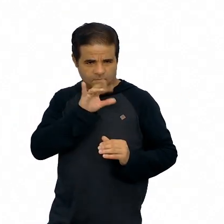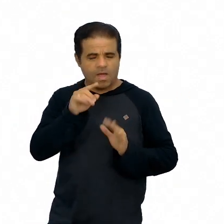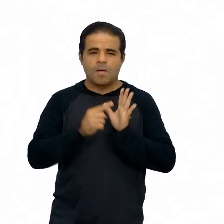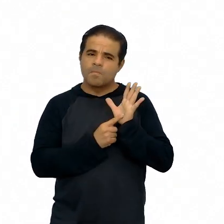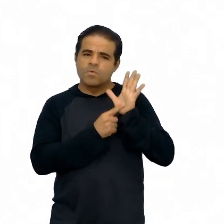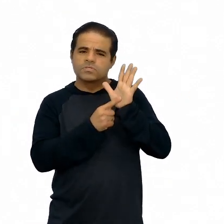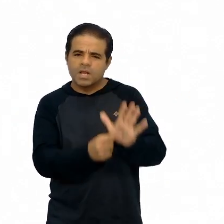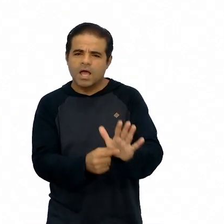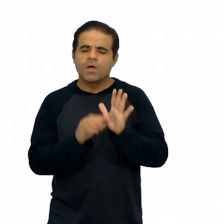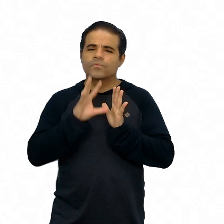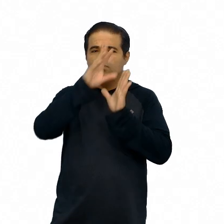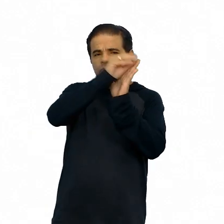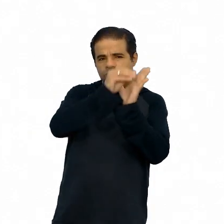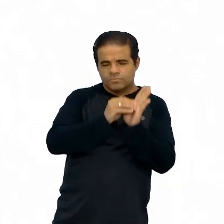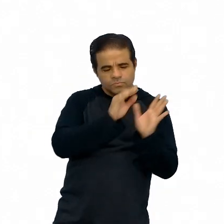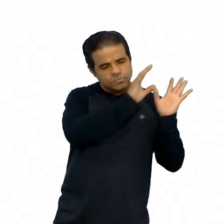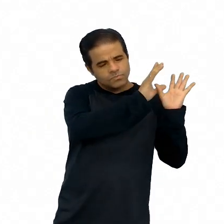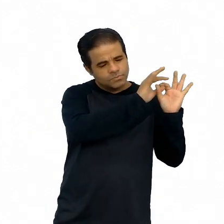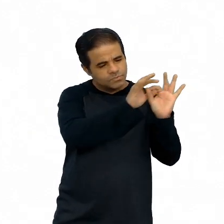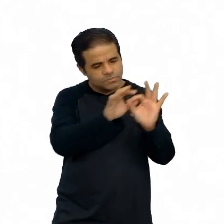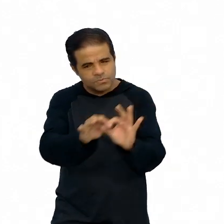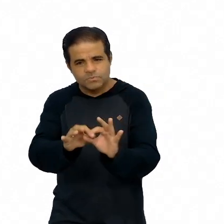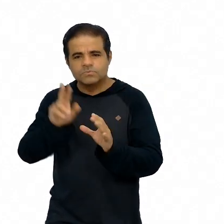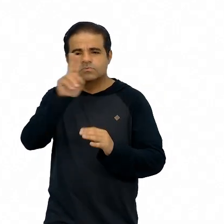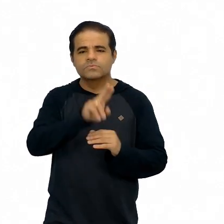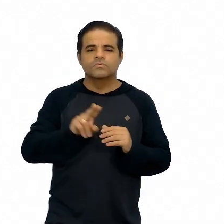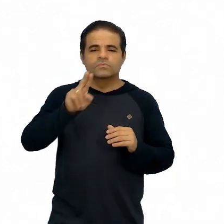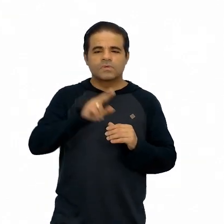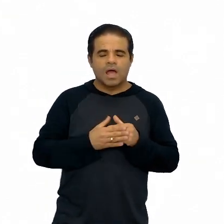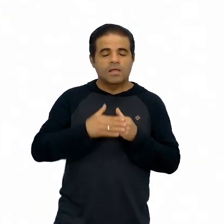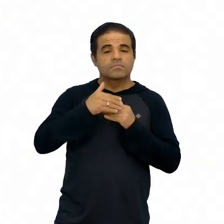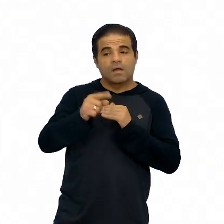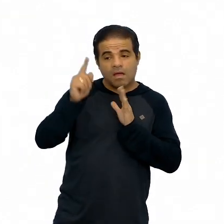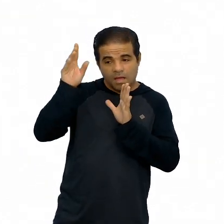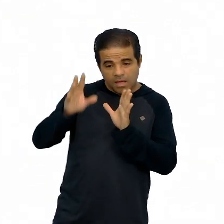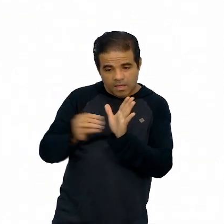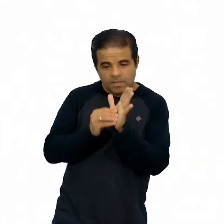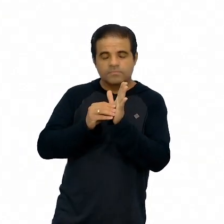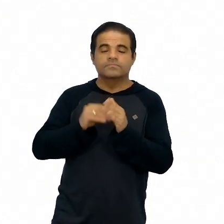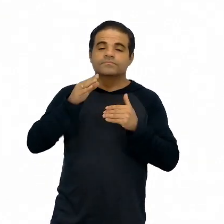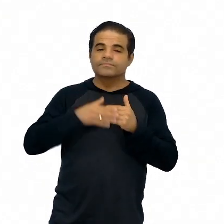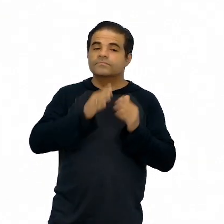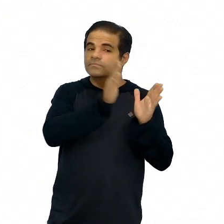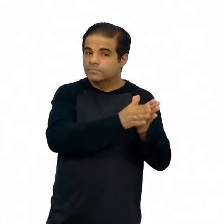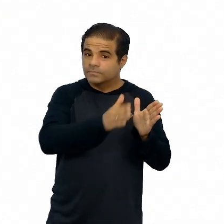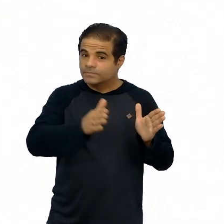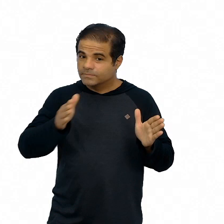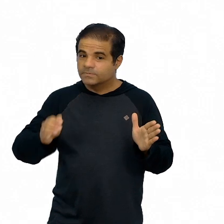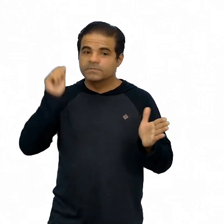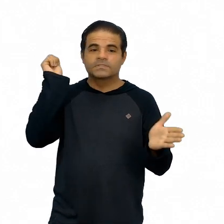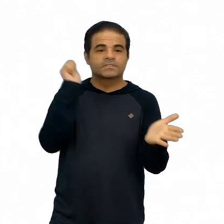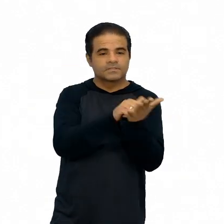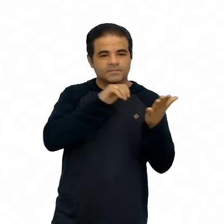mostra todo o contexto usado para aquela sequência de atividades.